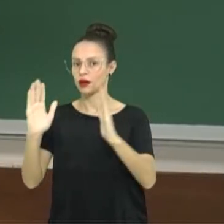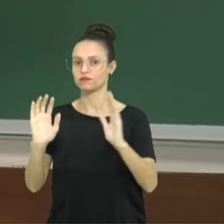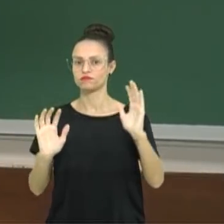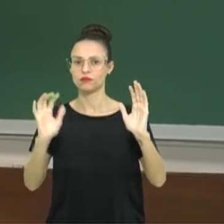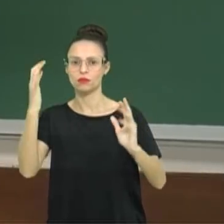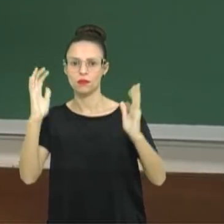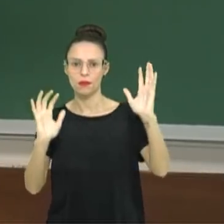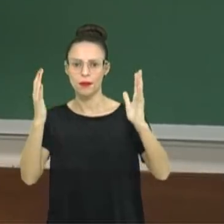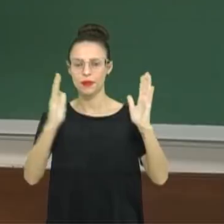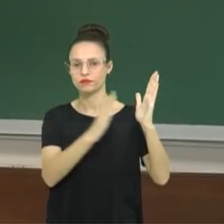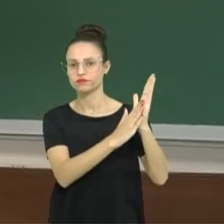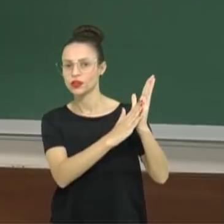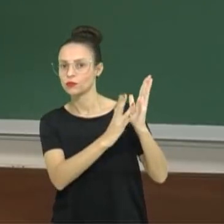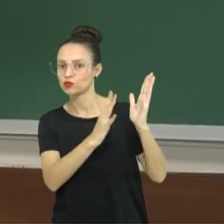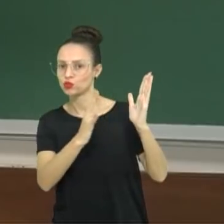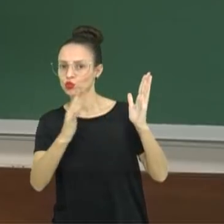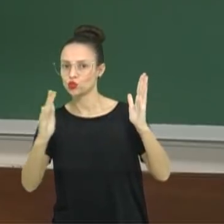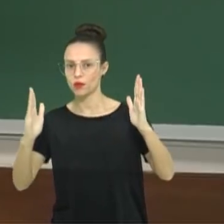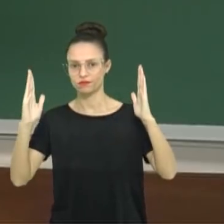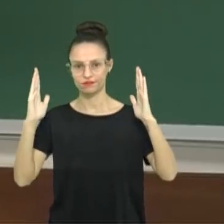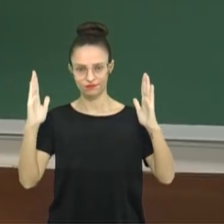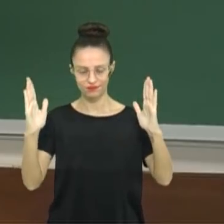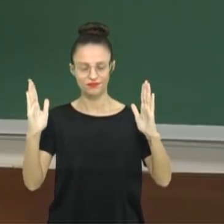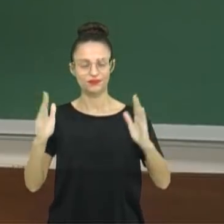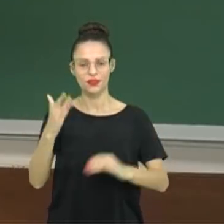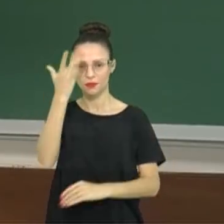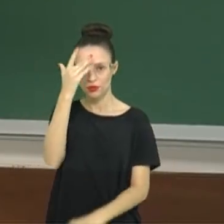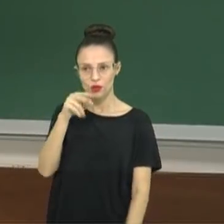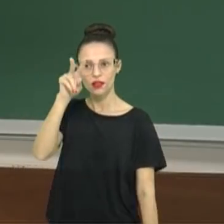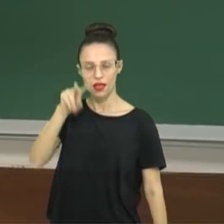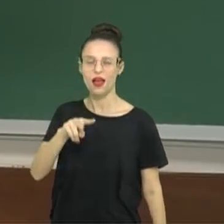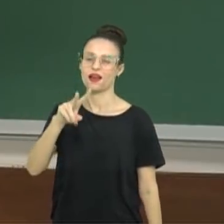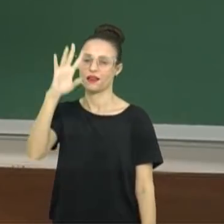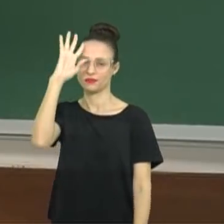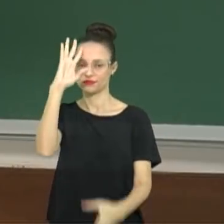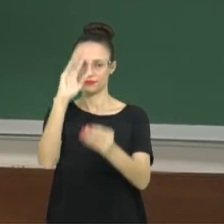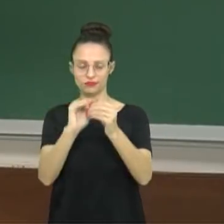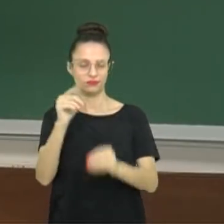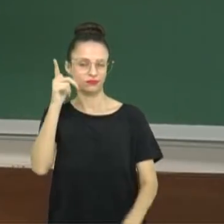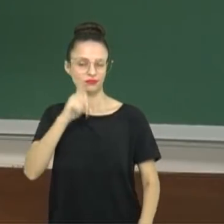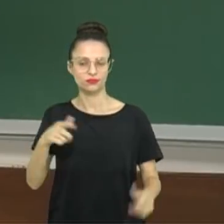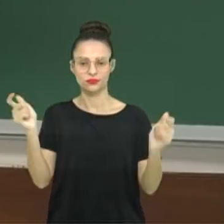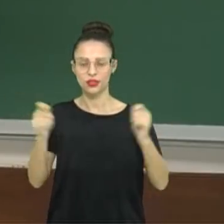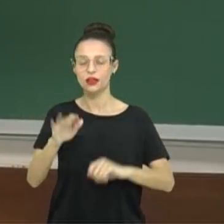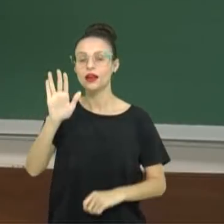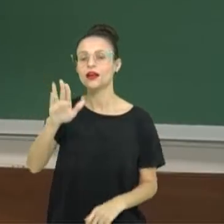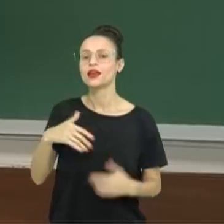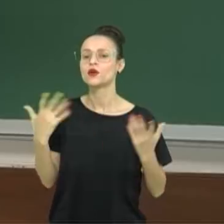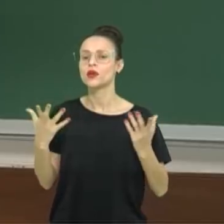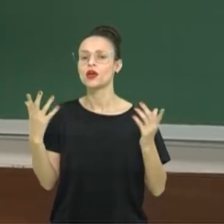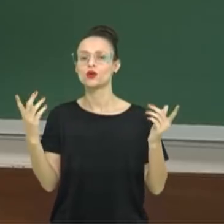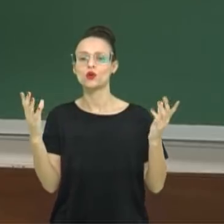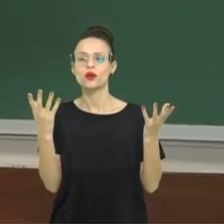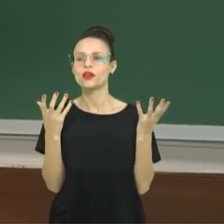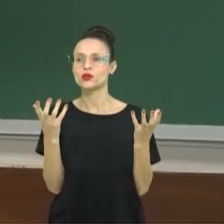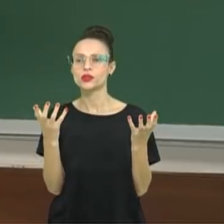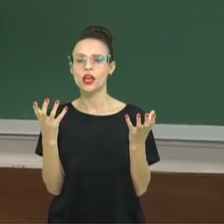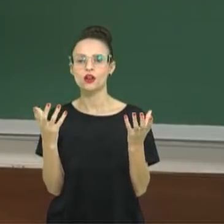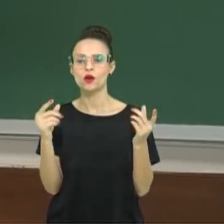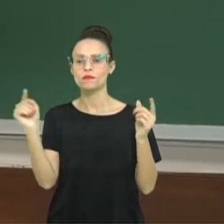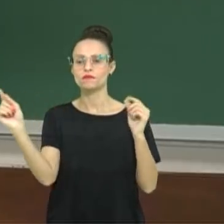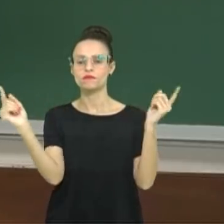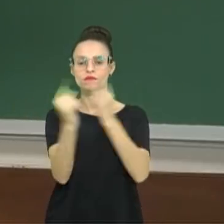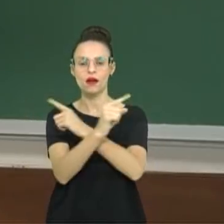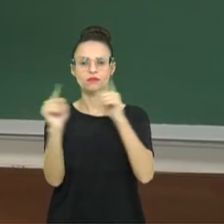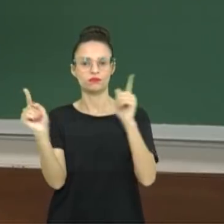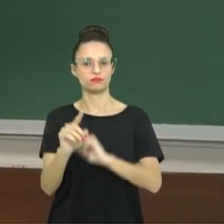acontecimentos, uma sequência lógica que o nosso leitor vai conseguir compreender. Ah, professora, mas eu quero fazer um para lá, outro